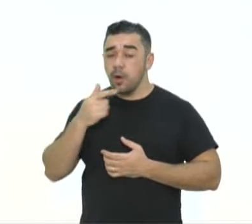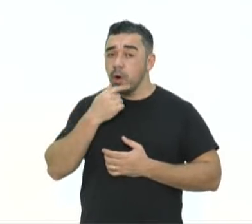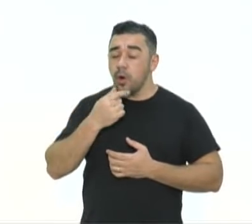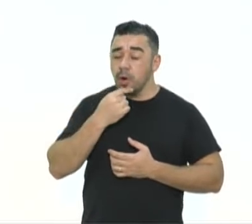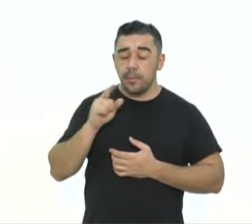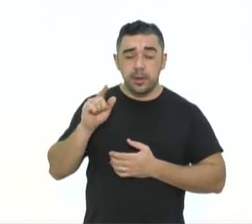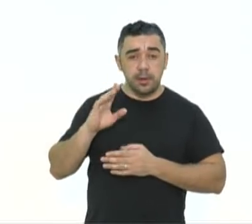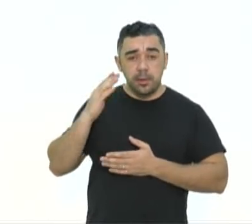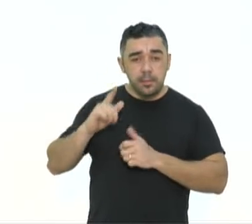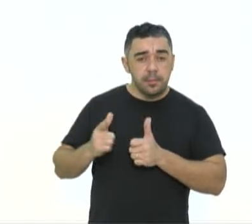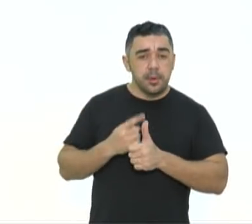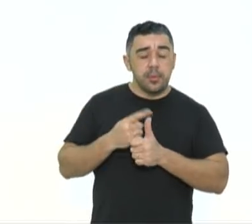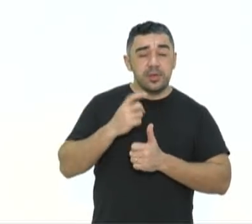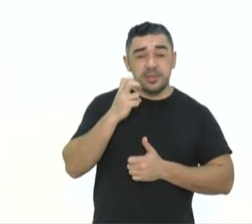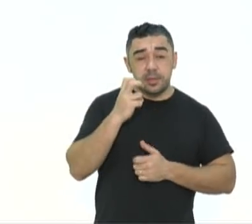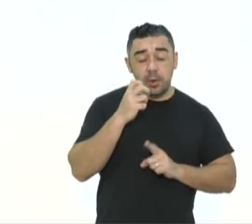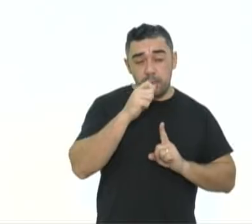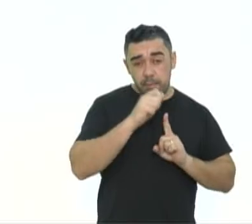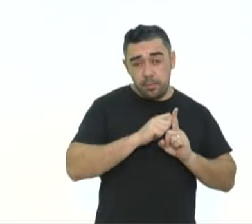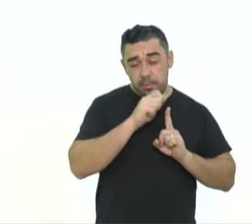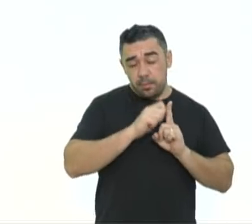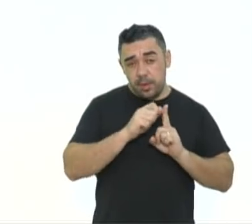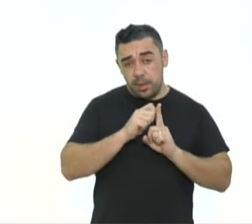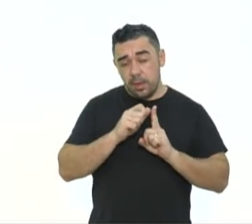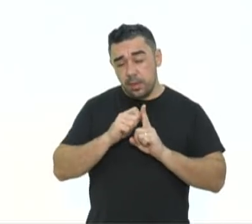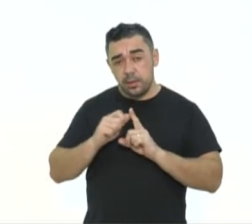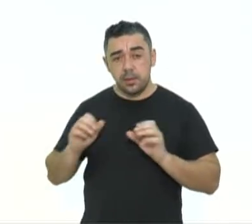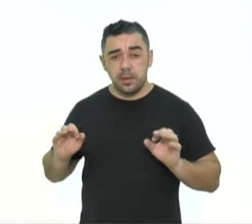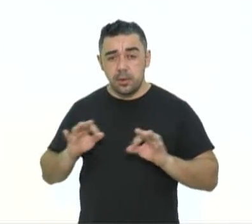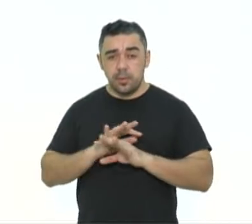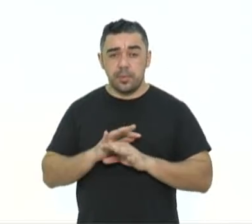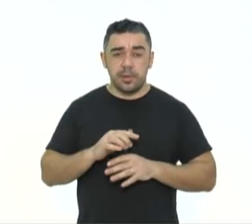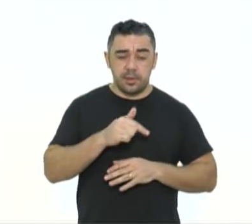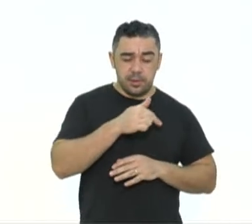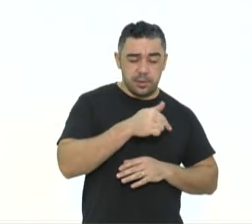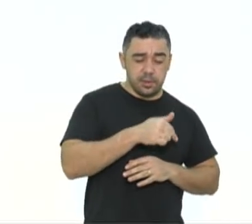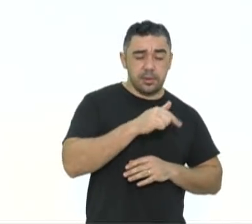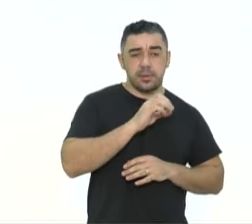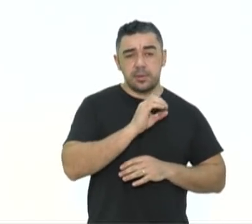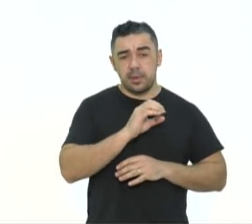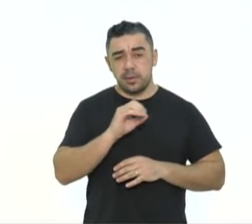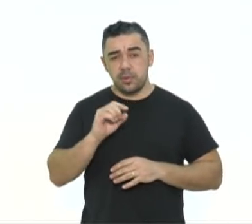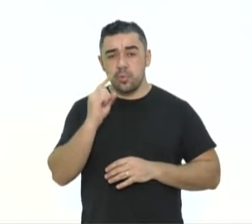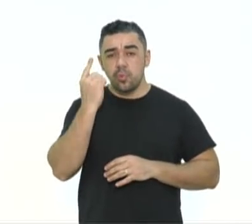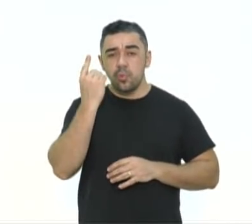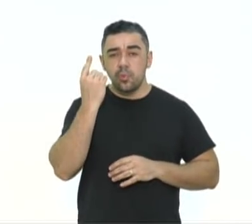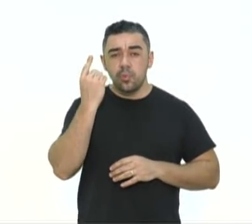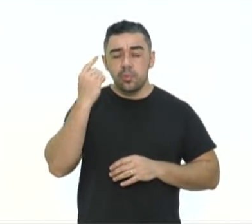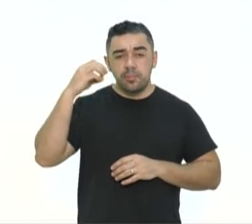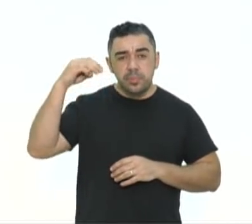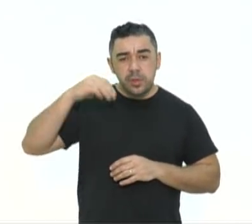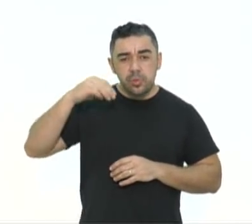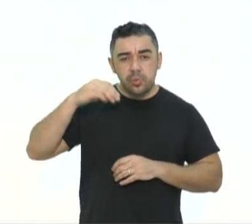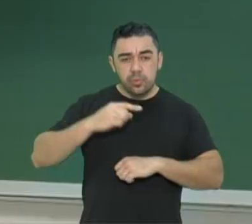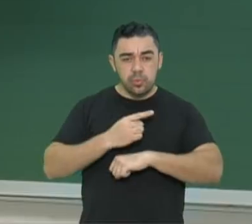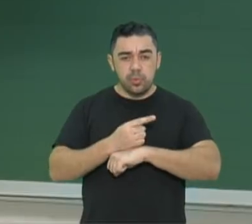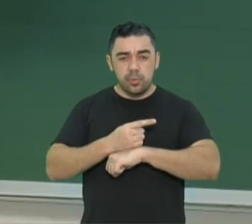levou cerca de 5 meses para concluir o filme de 700 desenhos em 1 minuto de